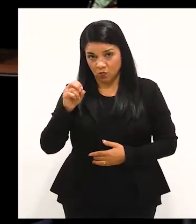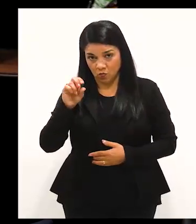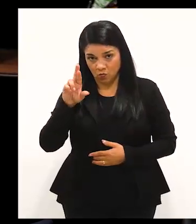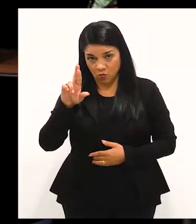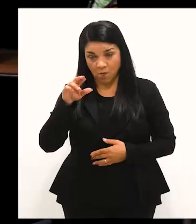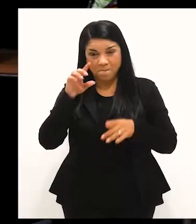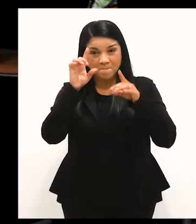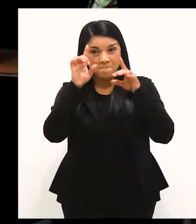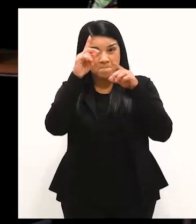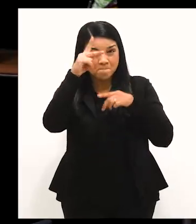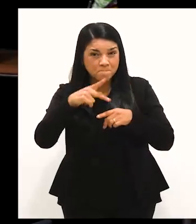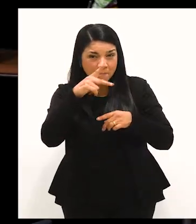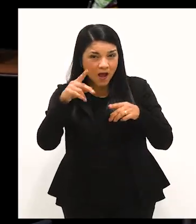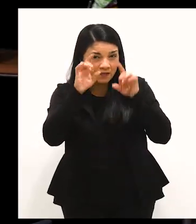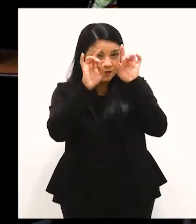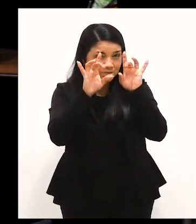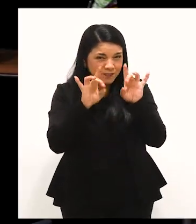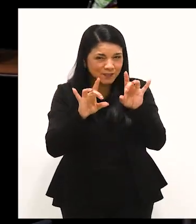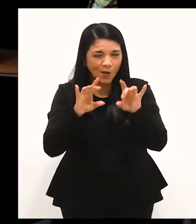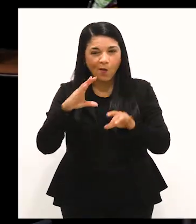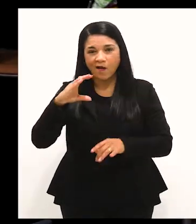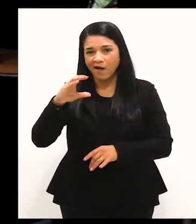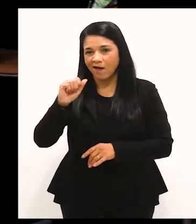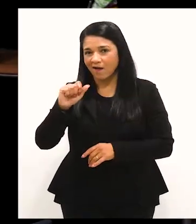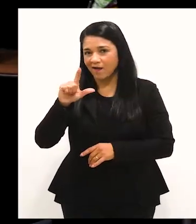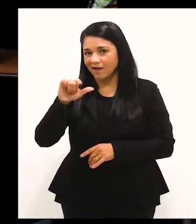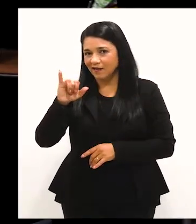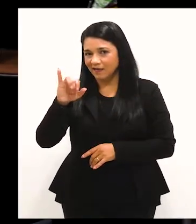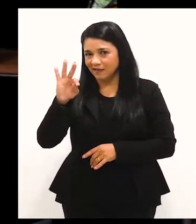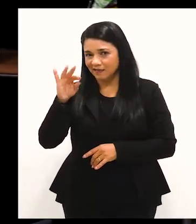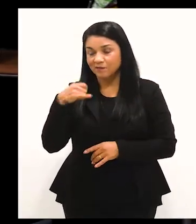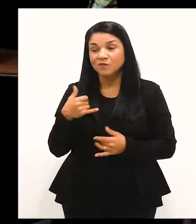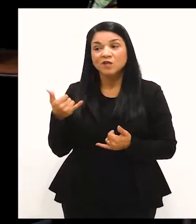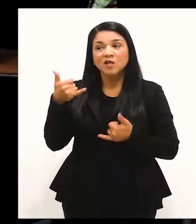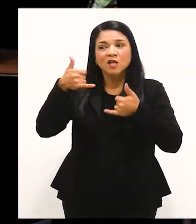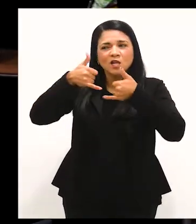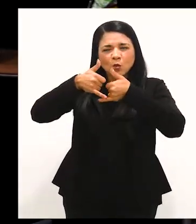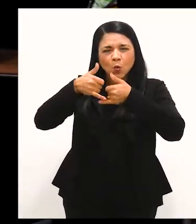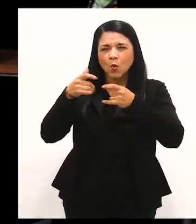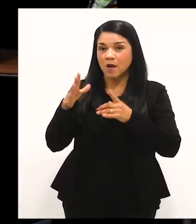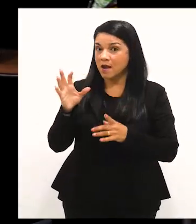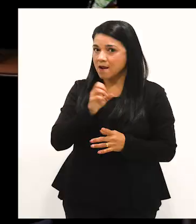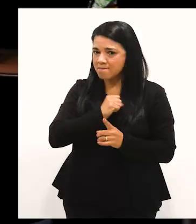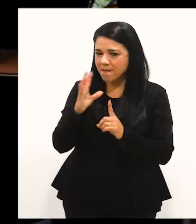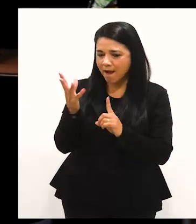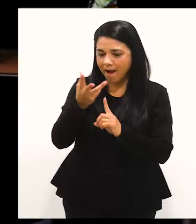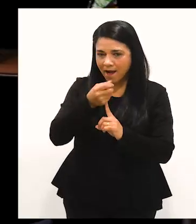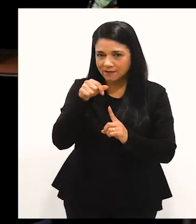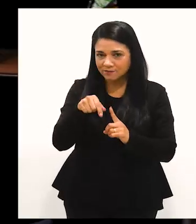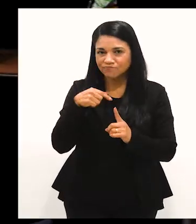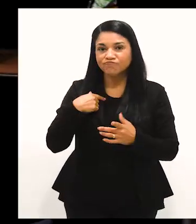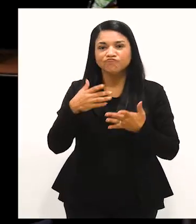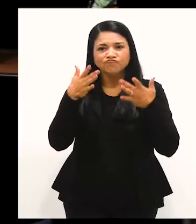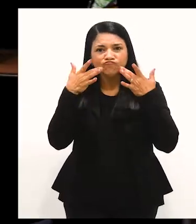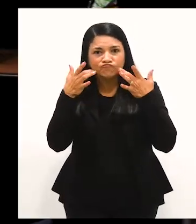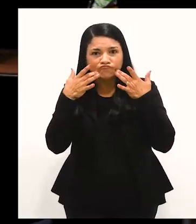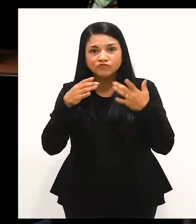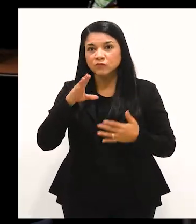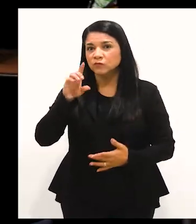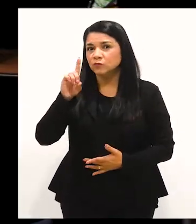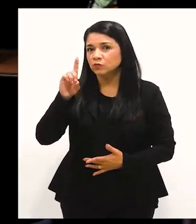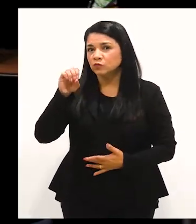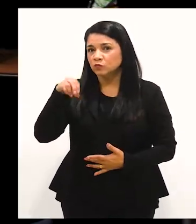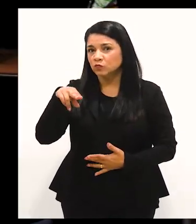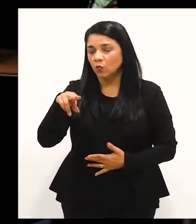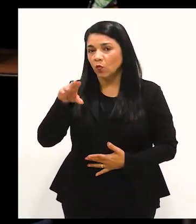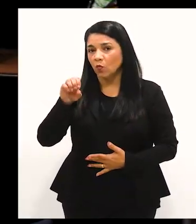também muito amante da arte, né? Ele é uma pessoa que gosta dessa... Ele me ligou e falou assim, eu soube que tem a peça de Dona Ni,